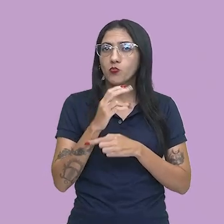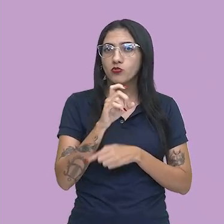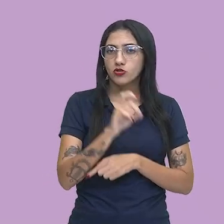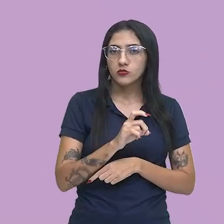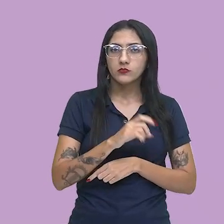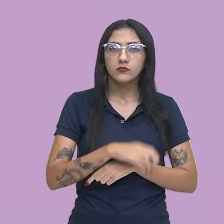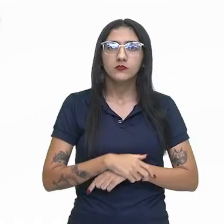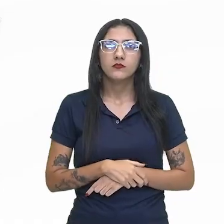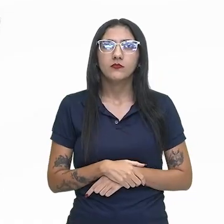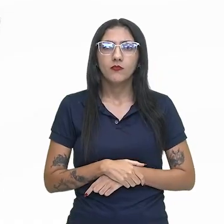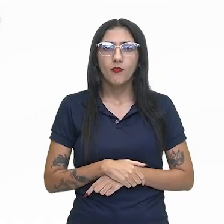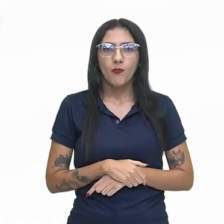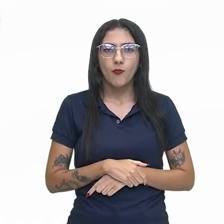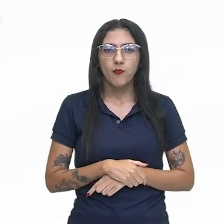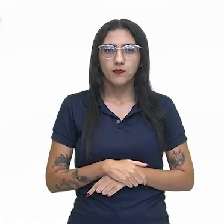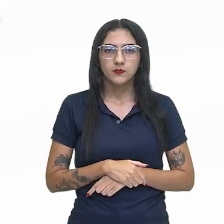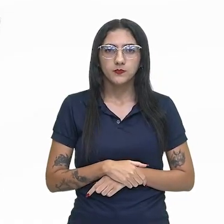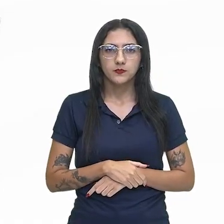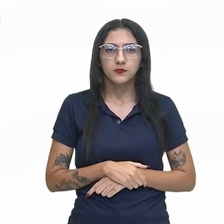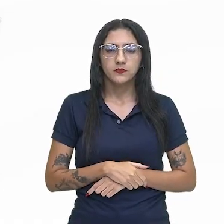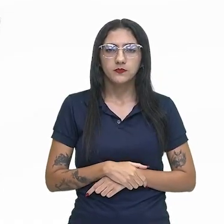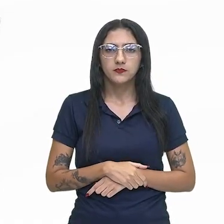Bora ver mais um exemplo aí, acompanhe comigo.